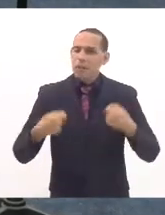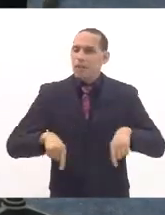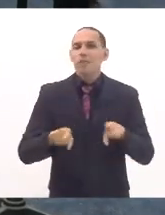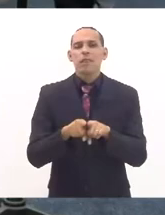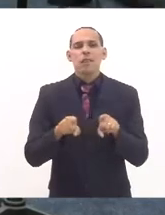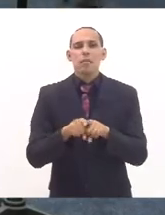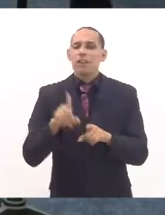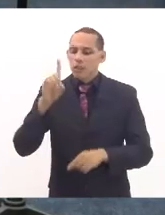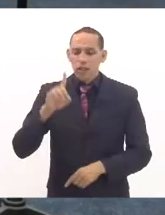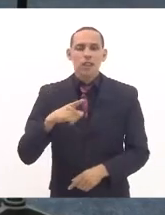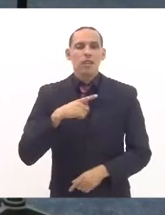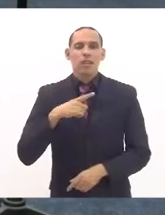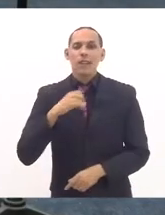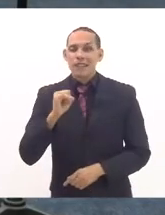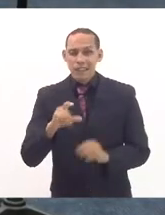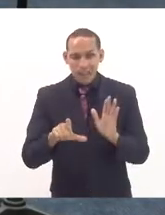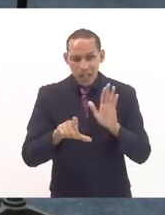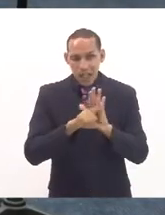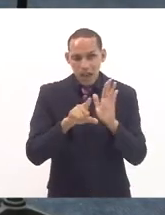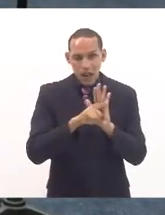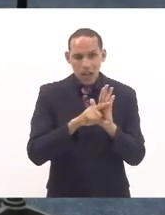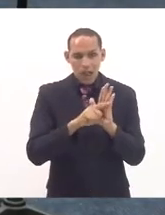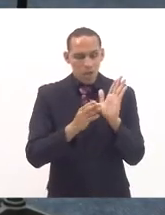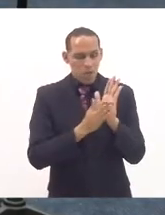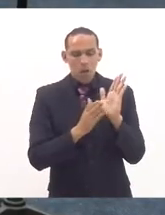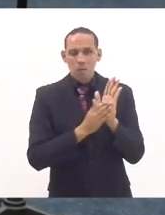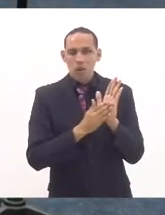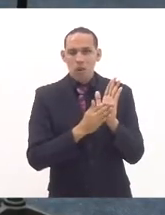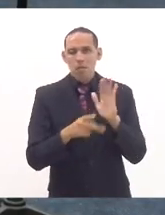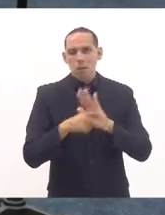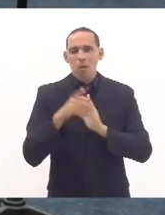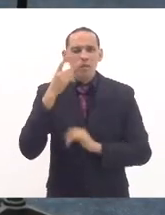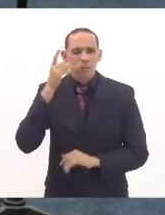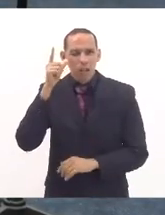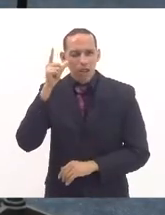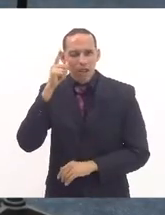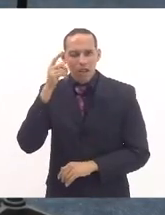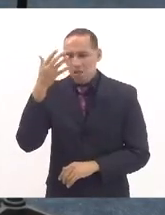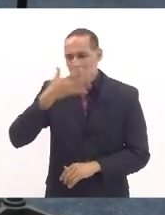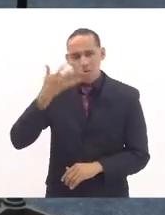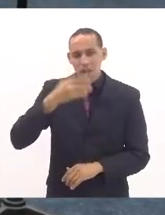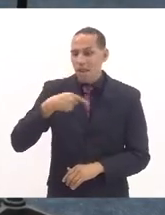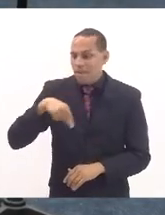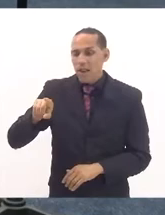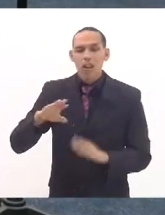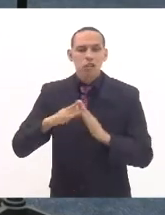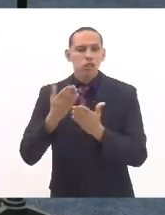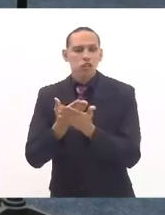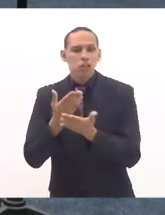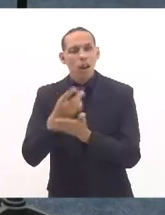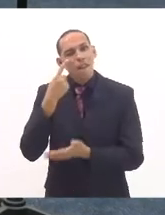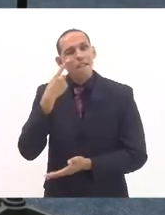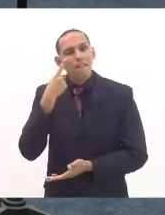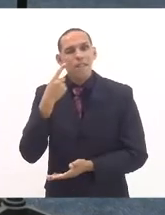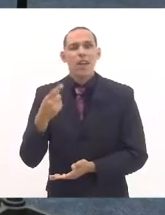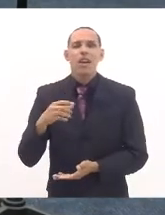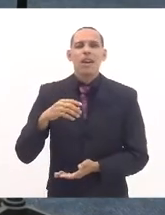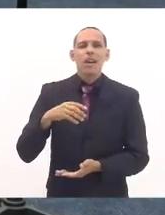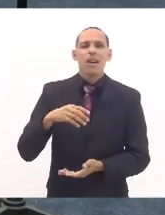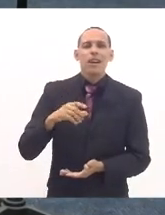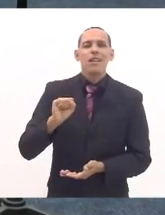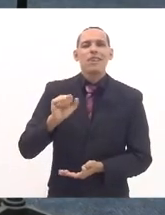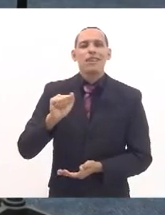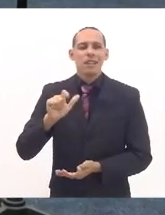tem essa vedação que a legislação da deputada Lucinha propõe, você vai nas escolas e só tem salgado, refrigerante. Por quê? Porque é